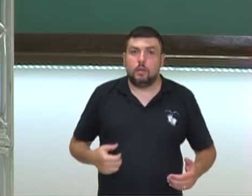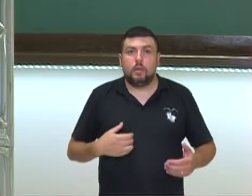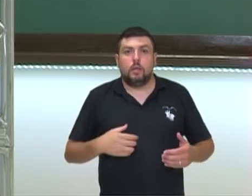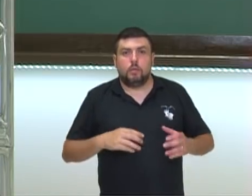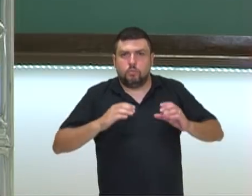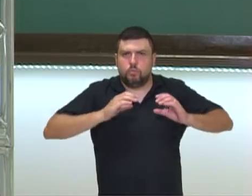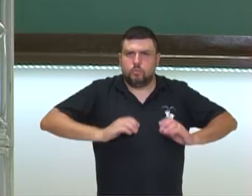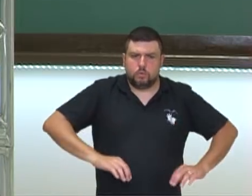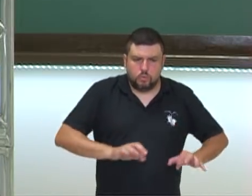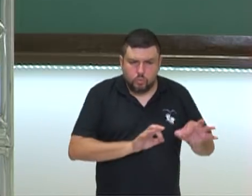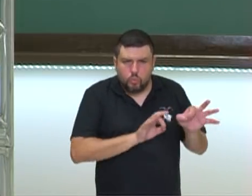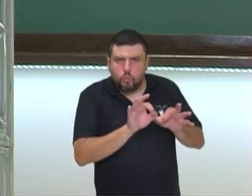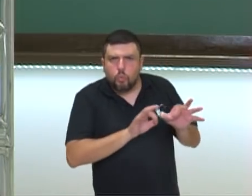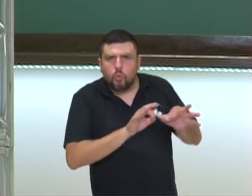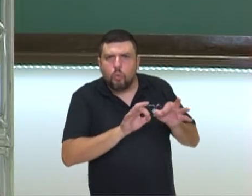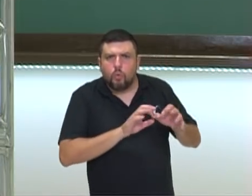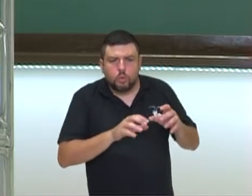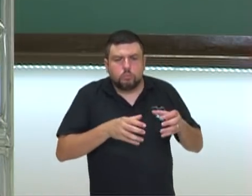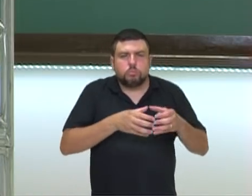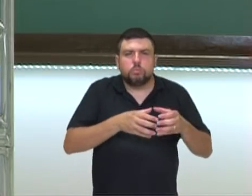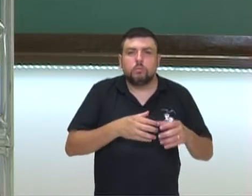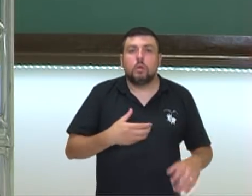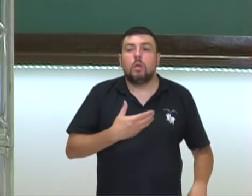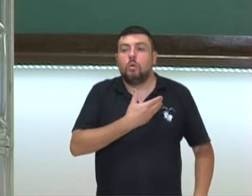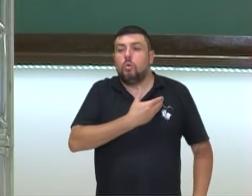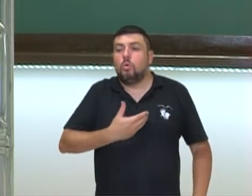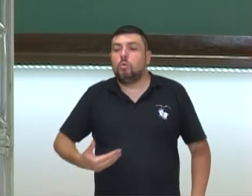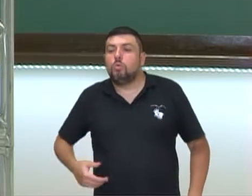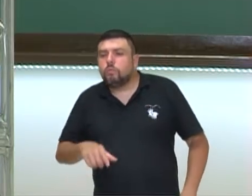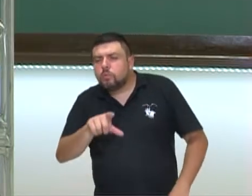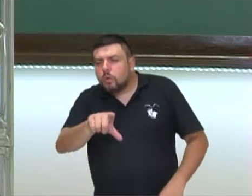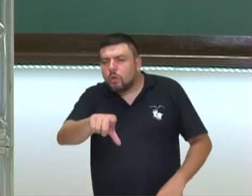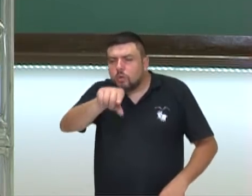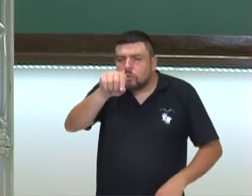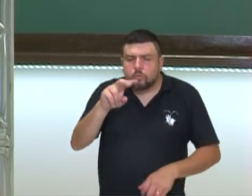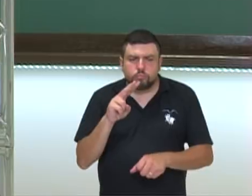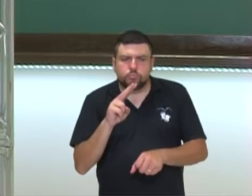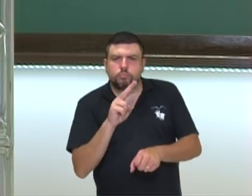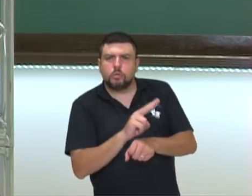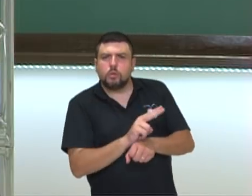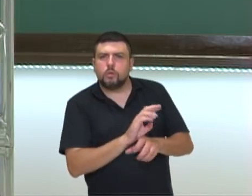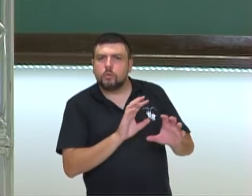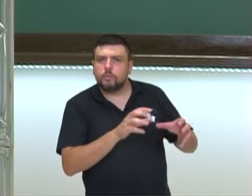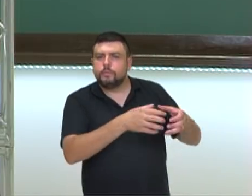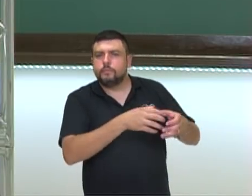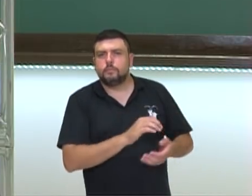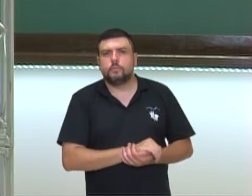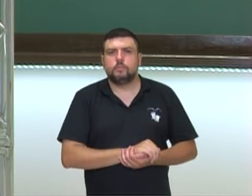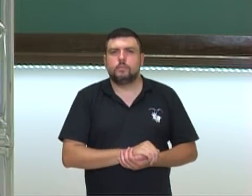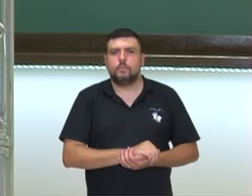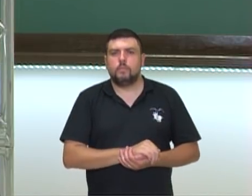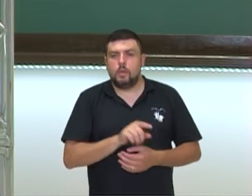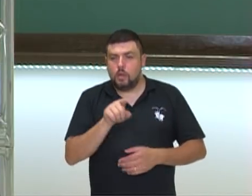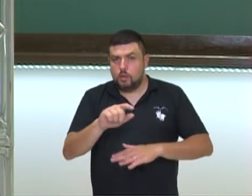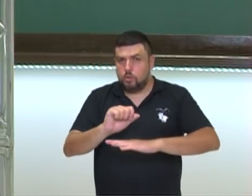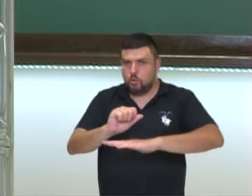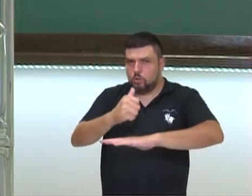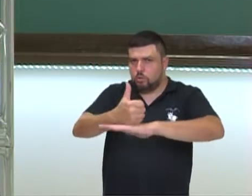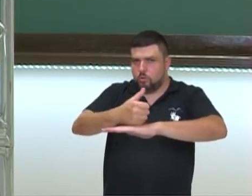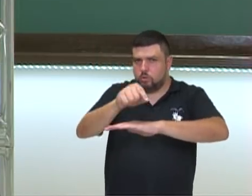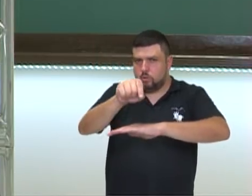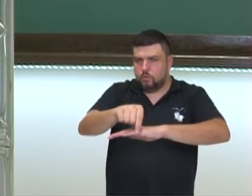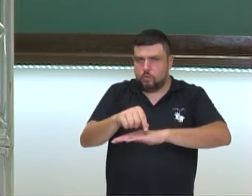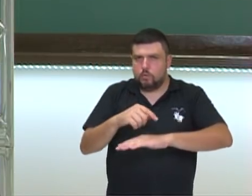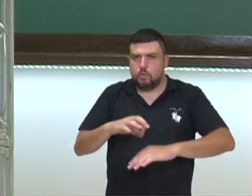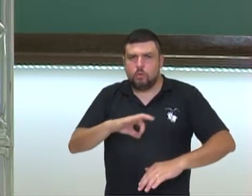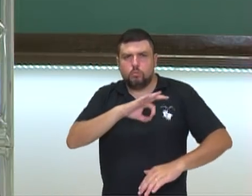governo nomeava, então, as pessoas mais influentes da região para chefiar essas companhias. E esses chefes, então, da Guarda